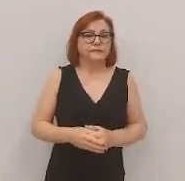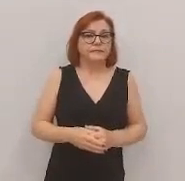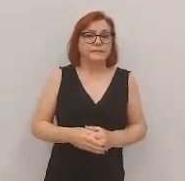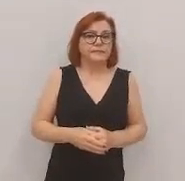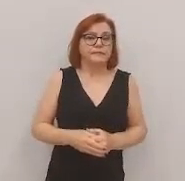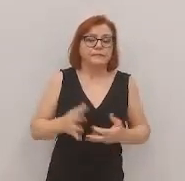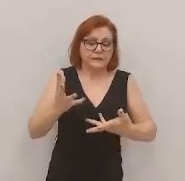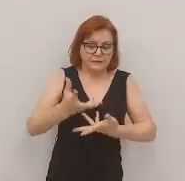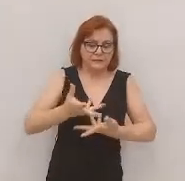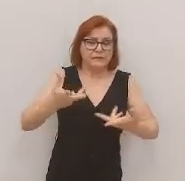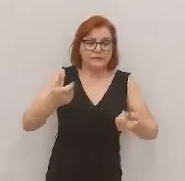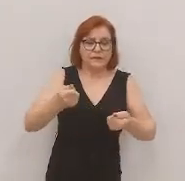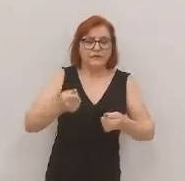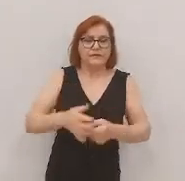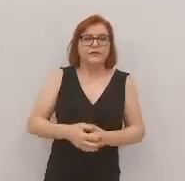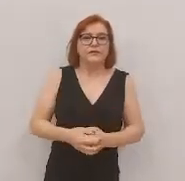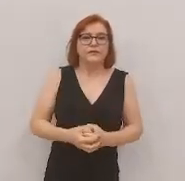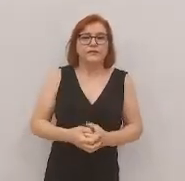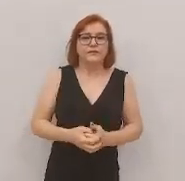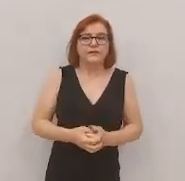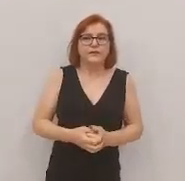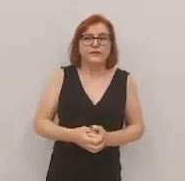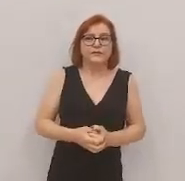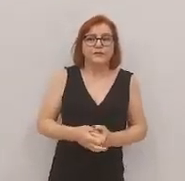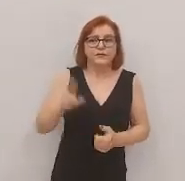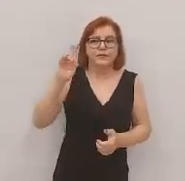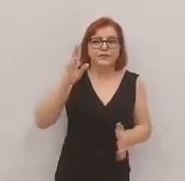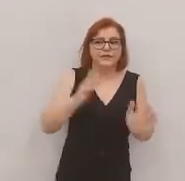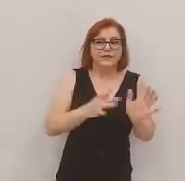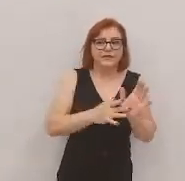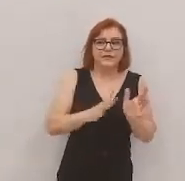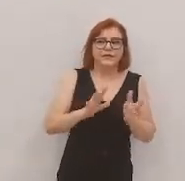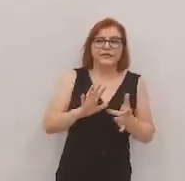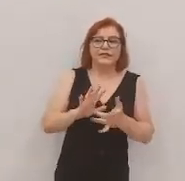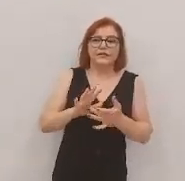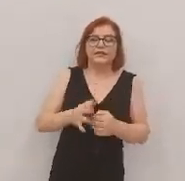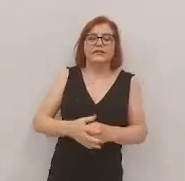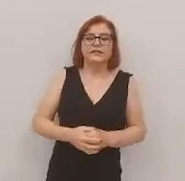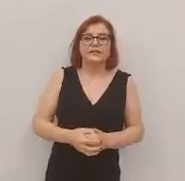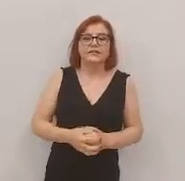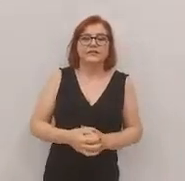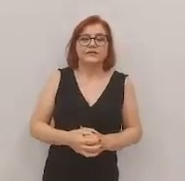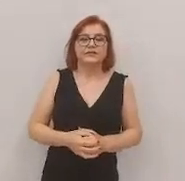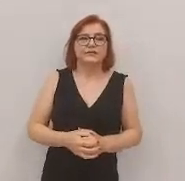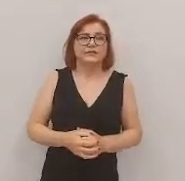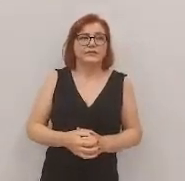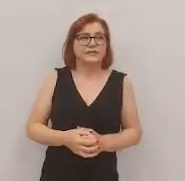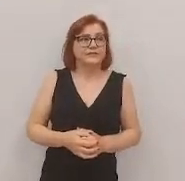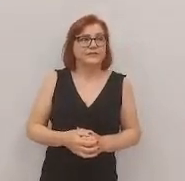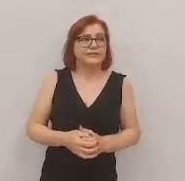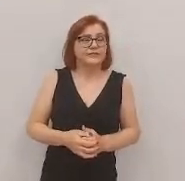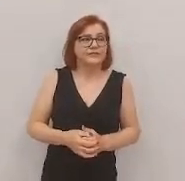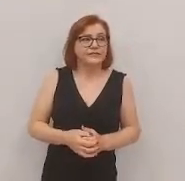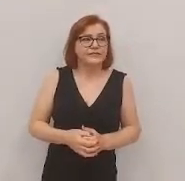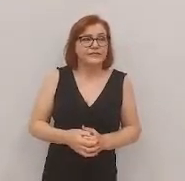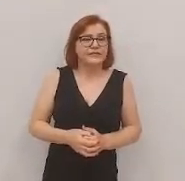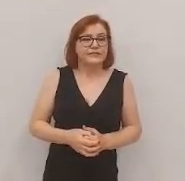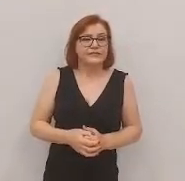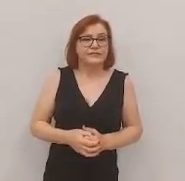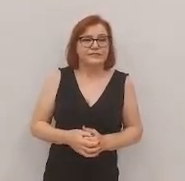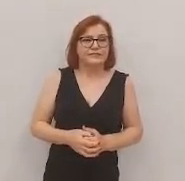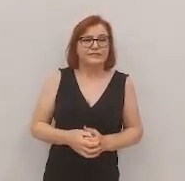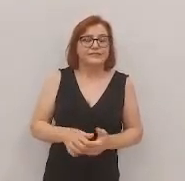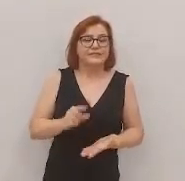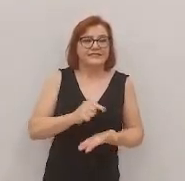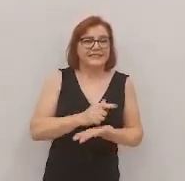É maravilhoso isso, né? Senhor Jesus. E agora, vamos voltar lá para